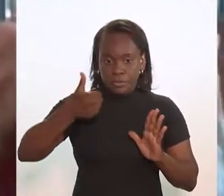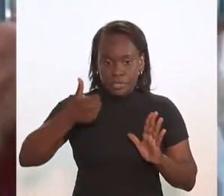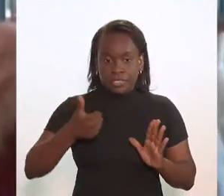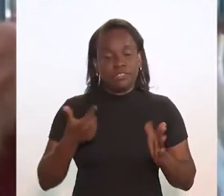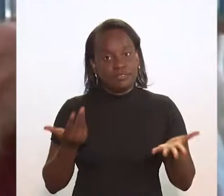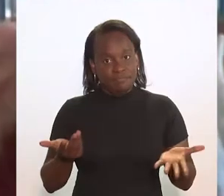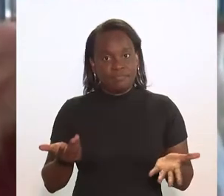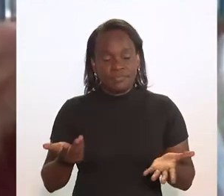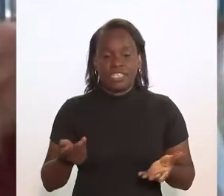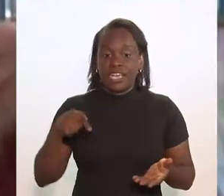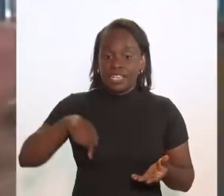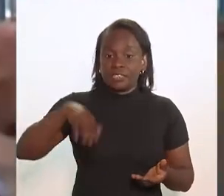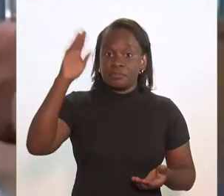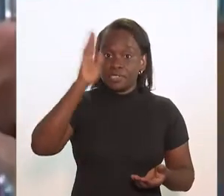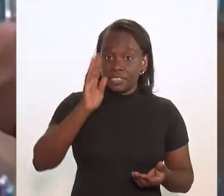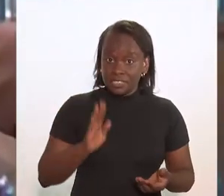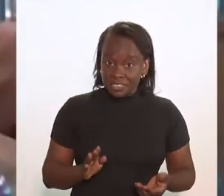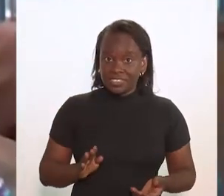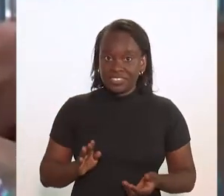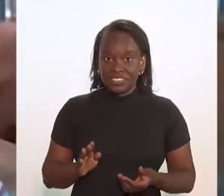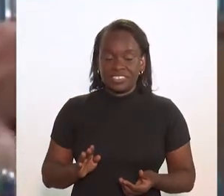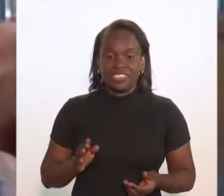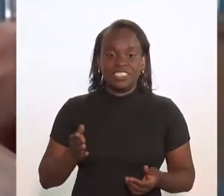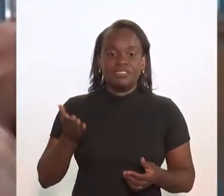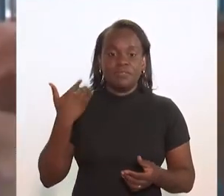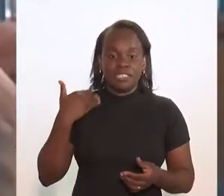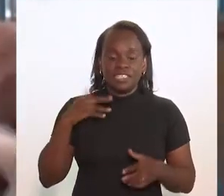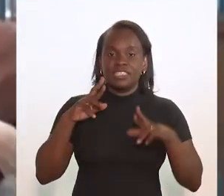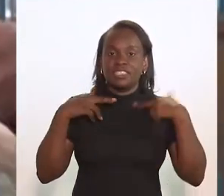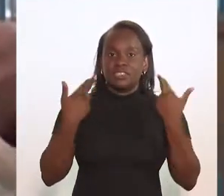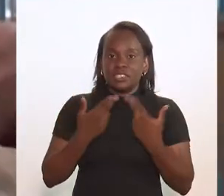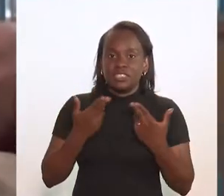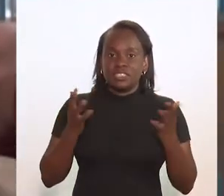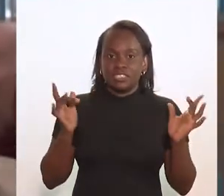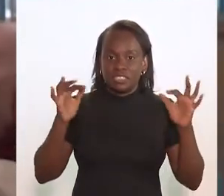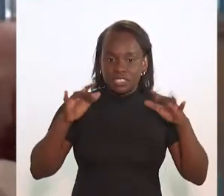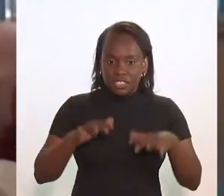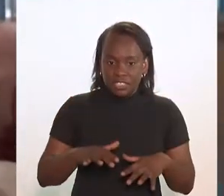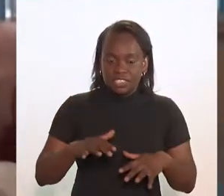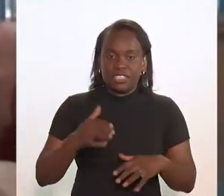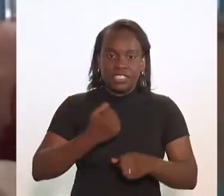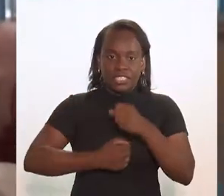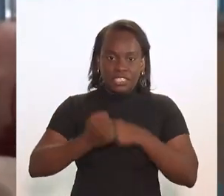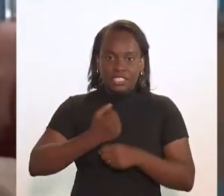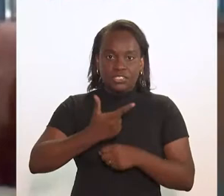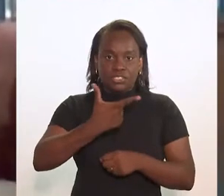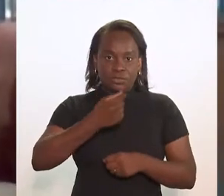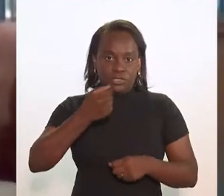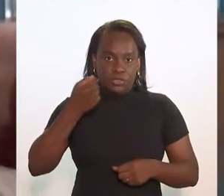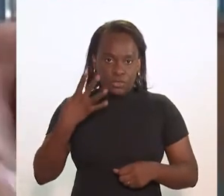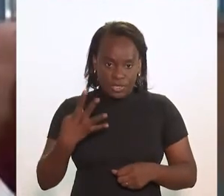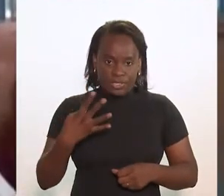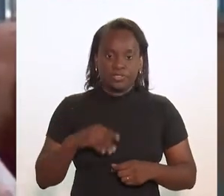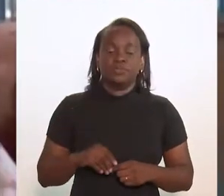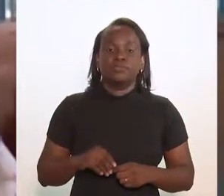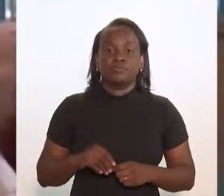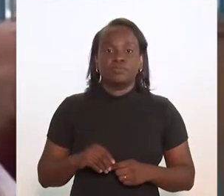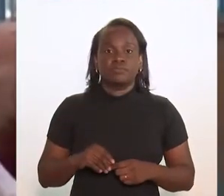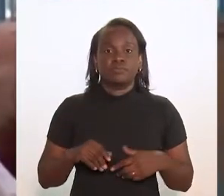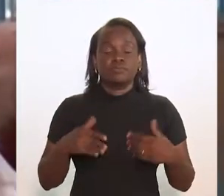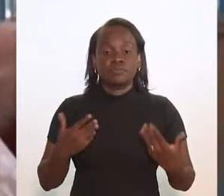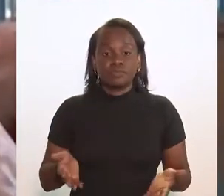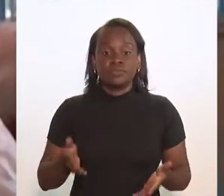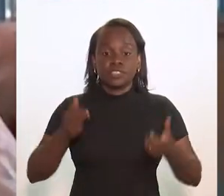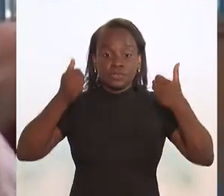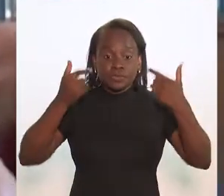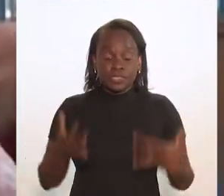por incrível que pareça, aqui no Brasil, durante a Conferência da UNCTAD em 2004, em